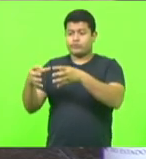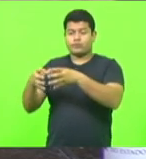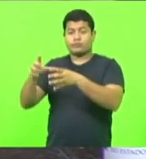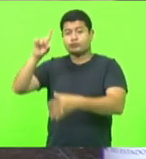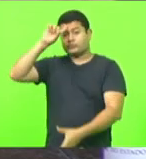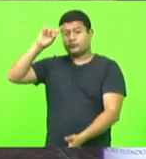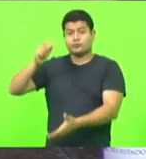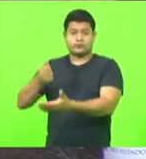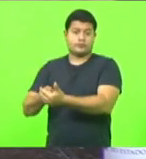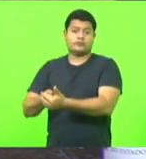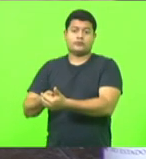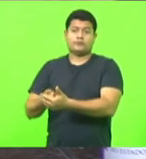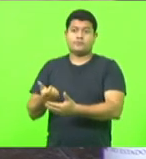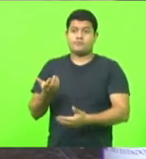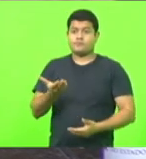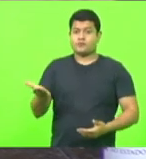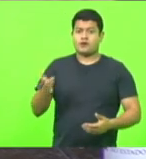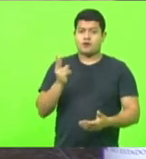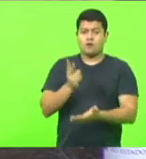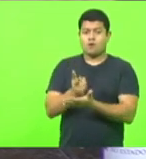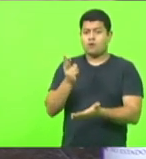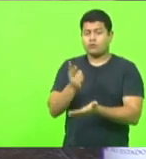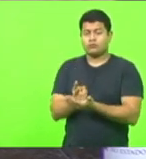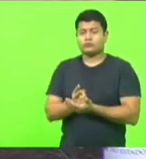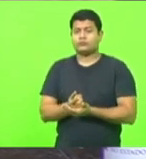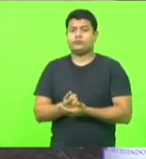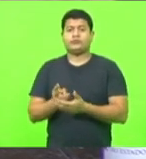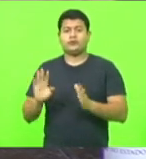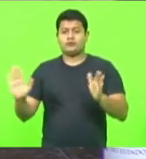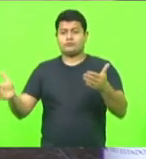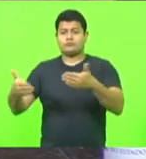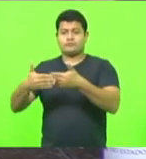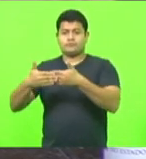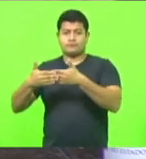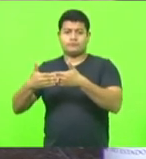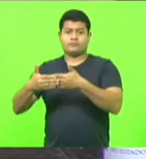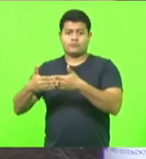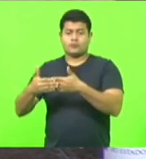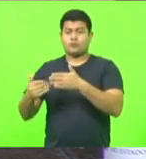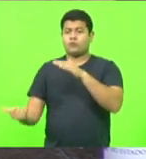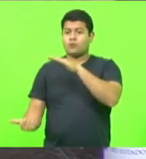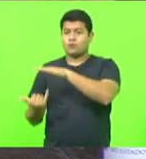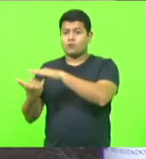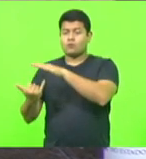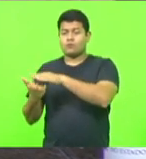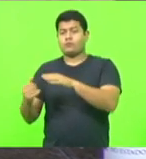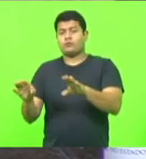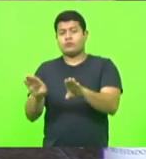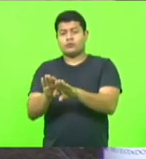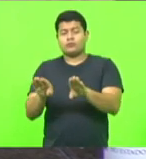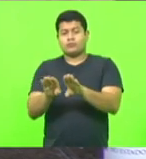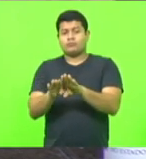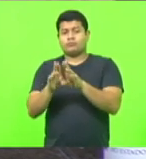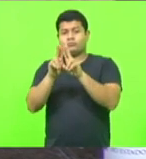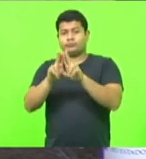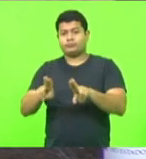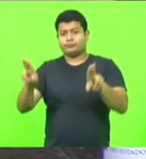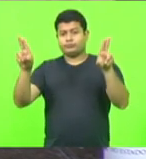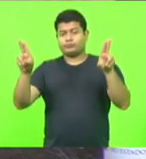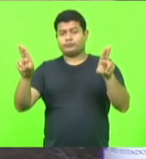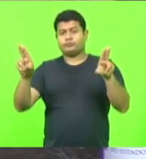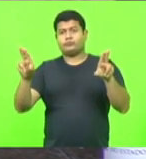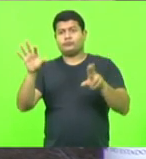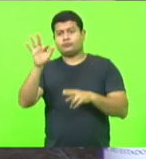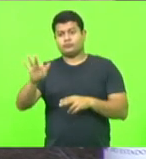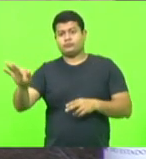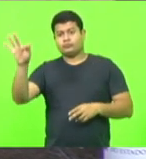de mando, continuam mantendo fechados os nossos institutos e as nossas universidades federais. Isso